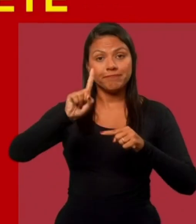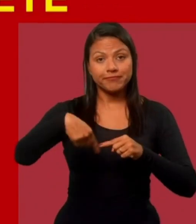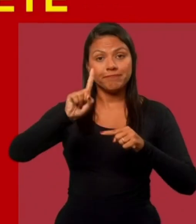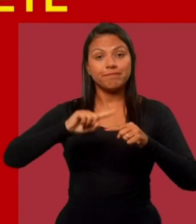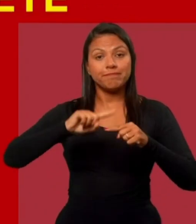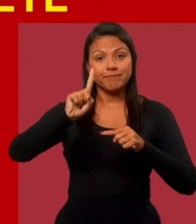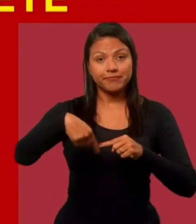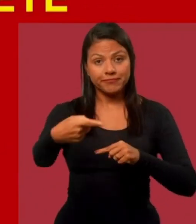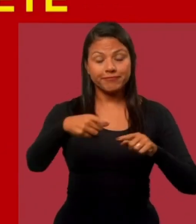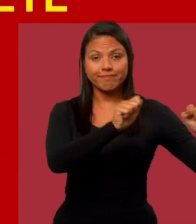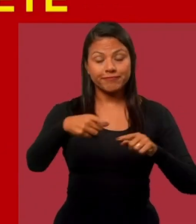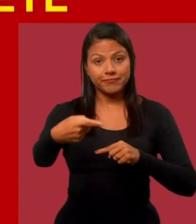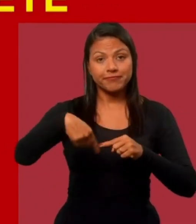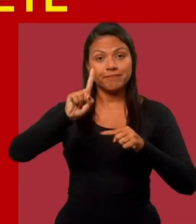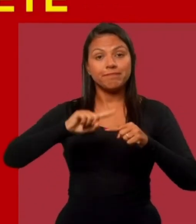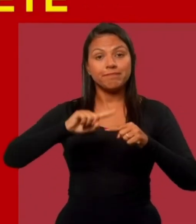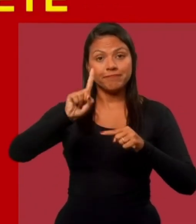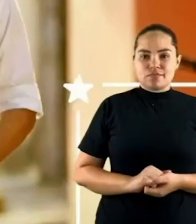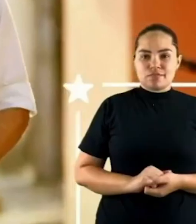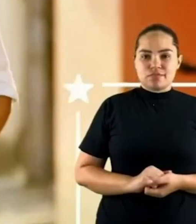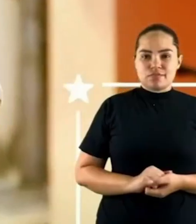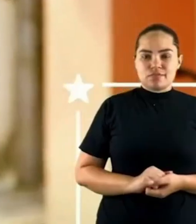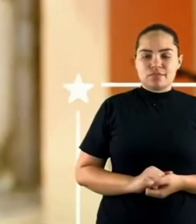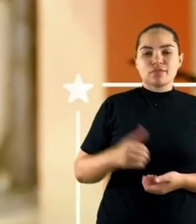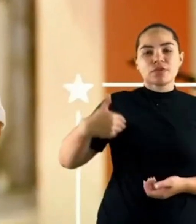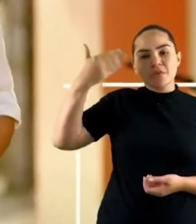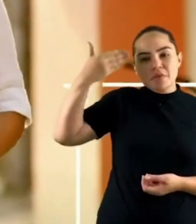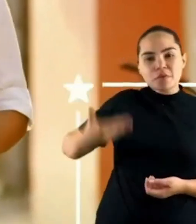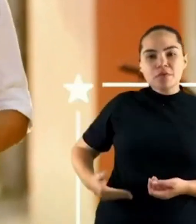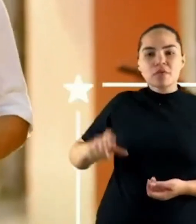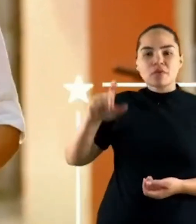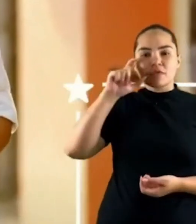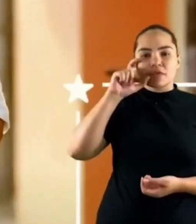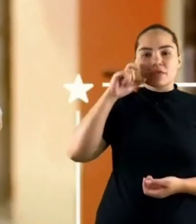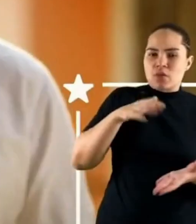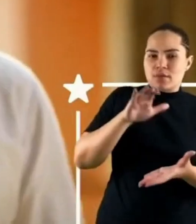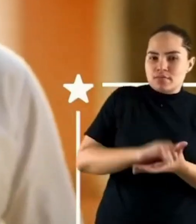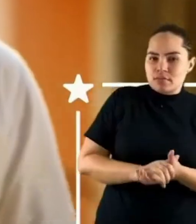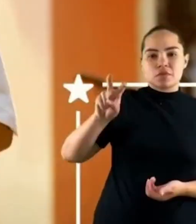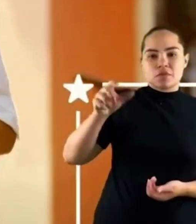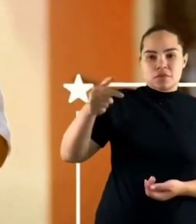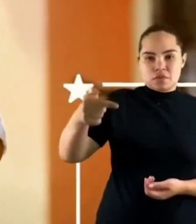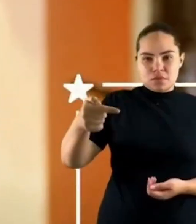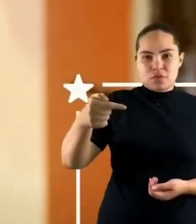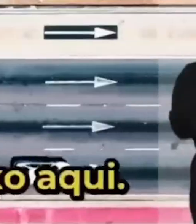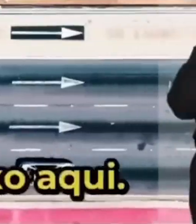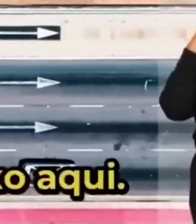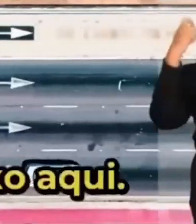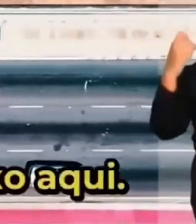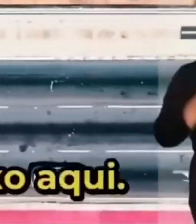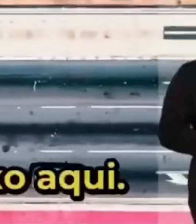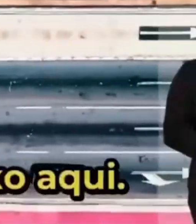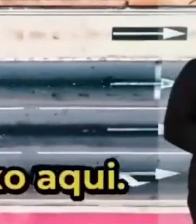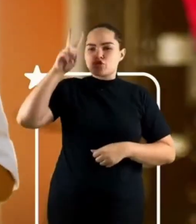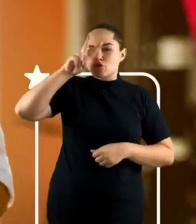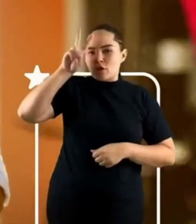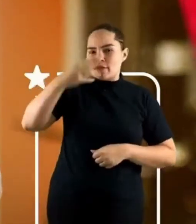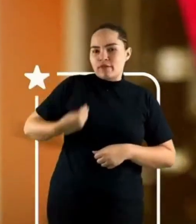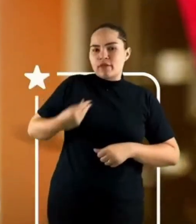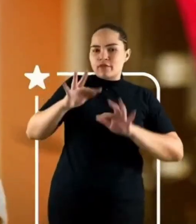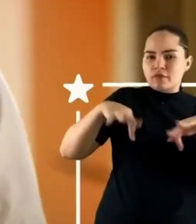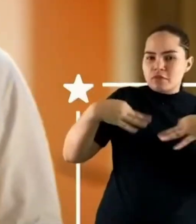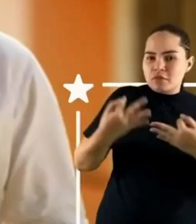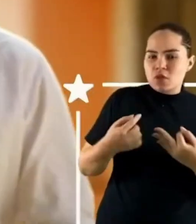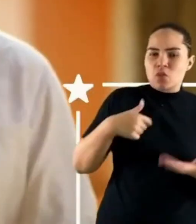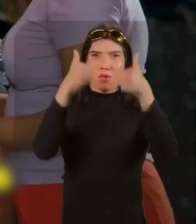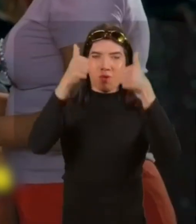a turma que só promete e não mete. Sou Evandro. Tenho 57 filhos. Nasci dentro de um saco de lixo. Sou